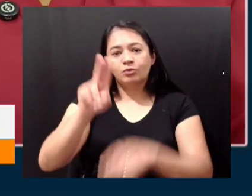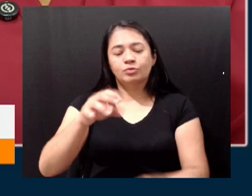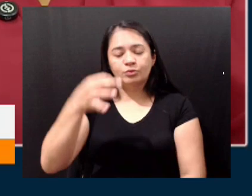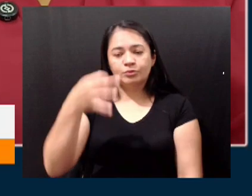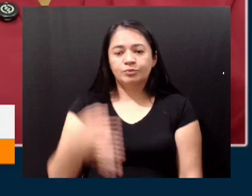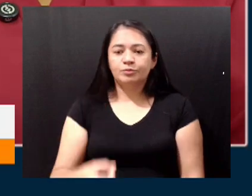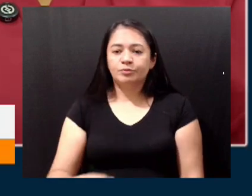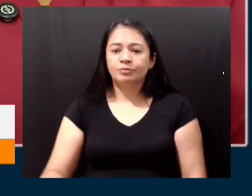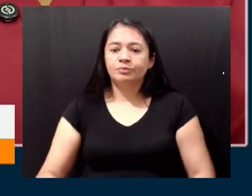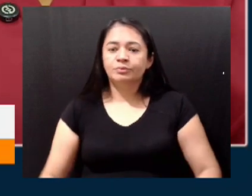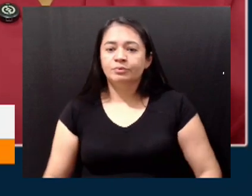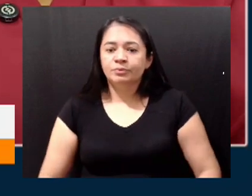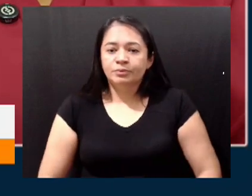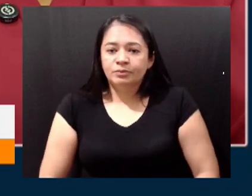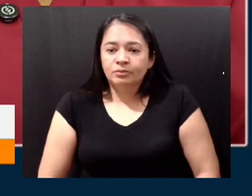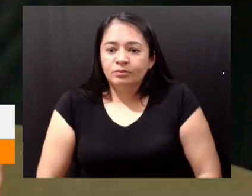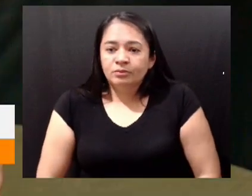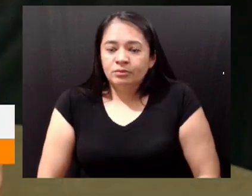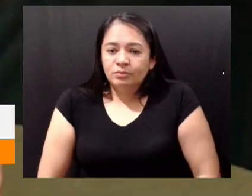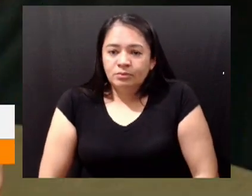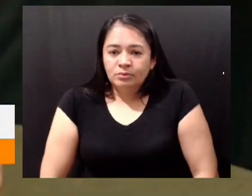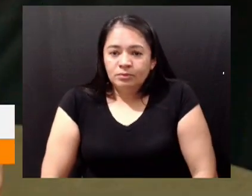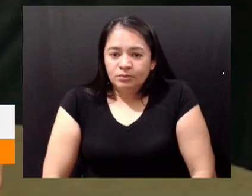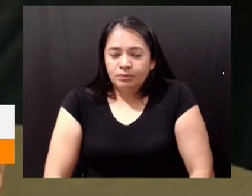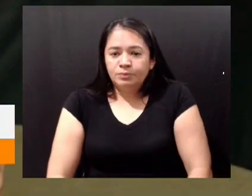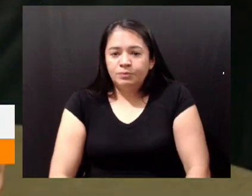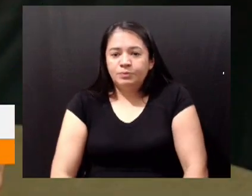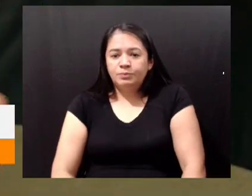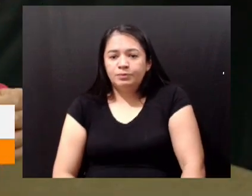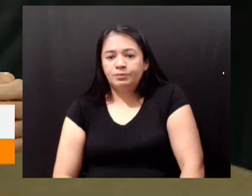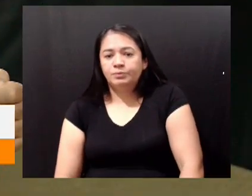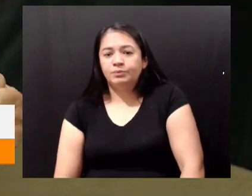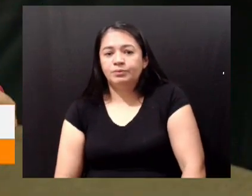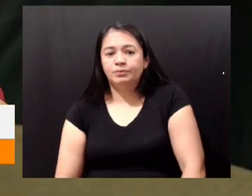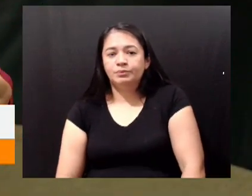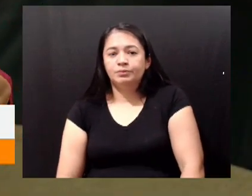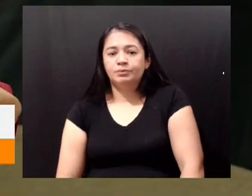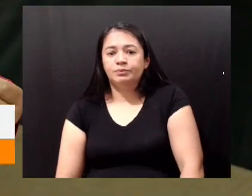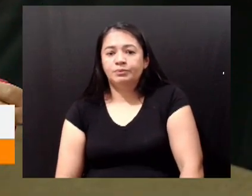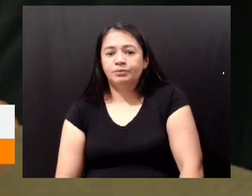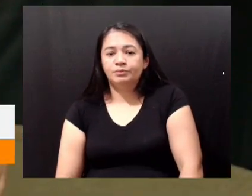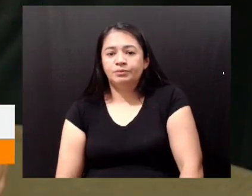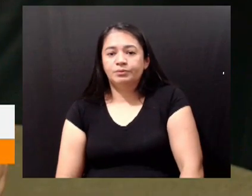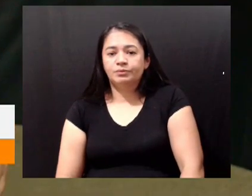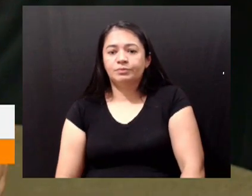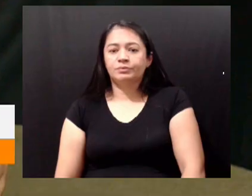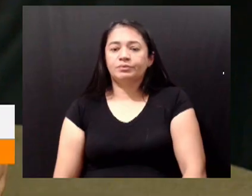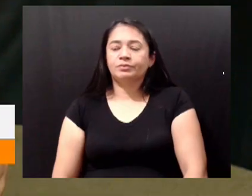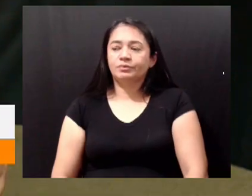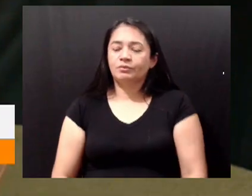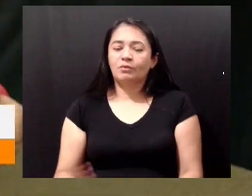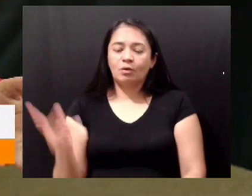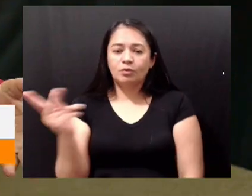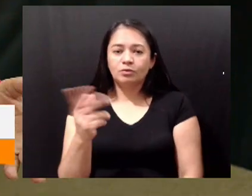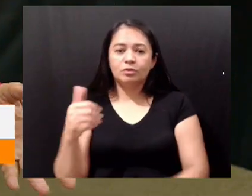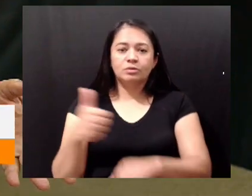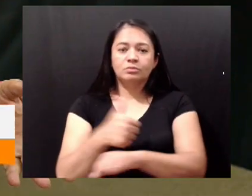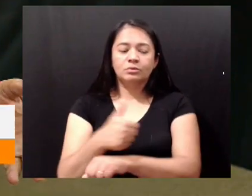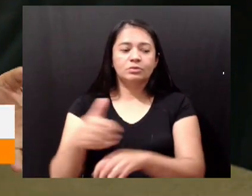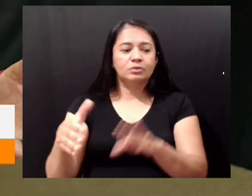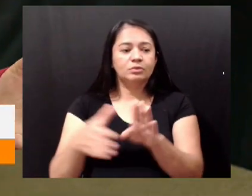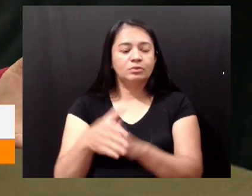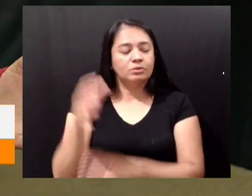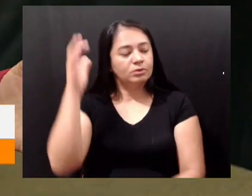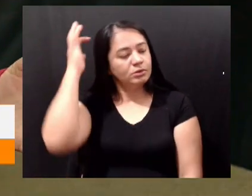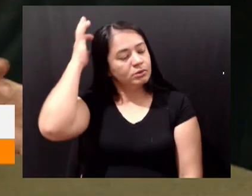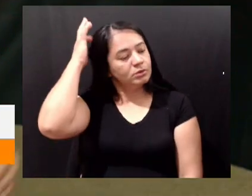Muito bem, nosso farmacêutico Rogério nos orientando, nossa doutora Karina também passando orientações referente